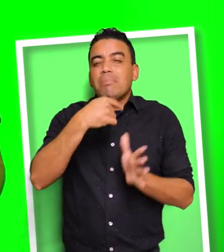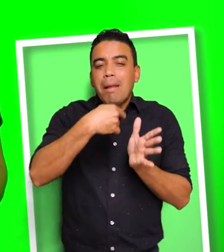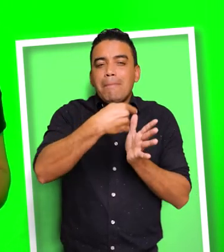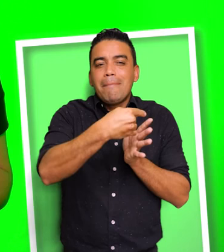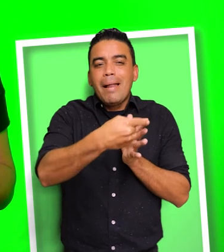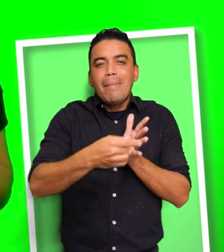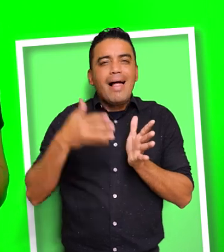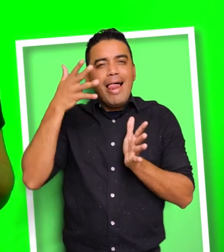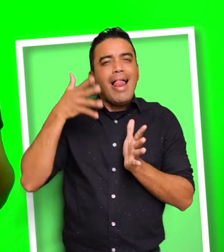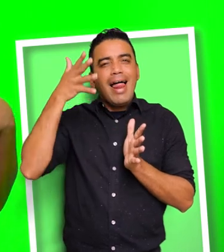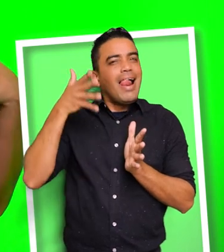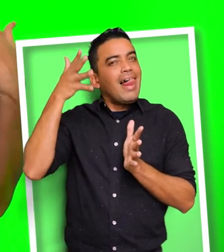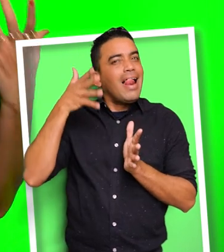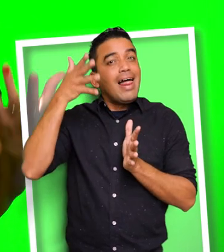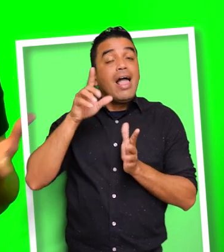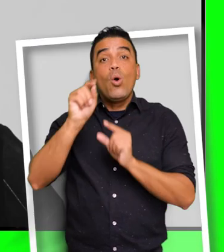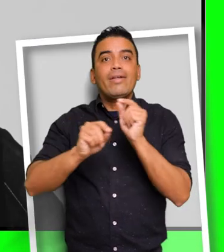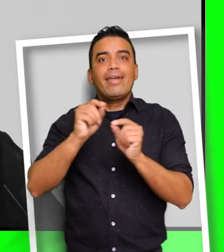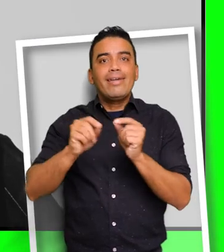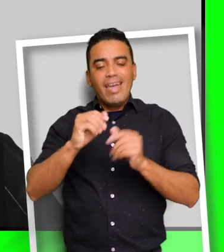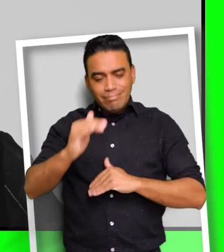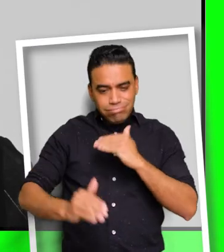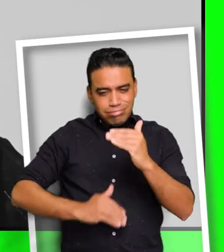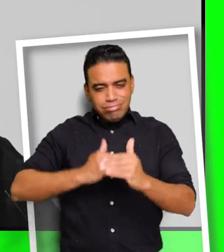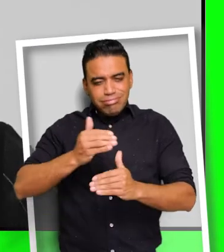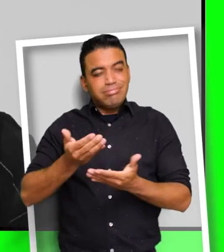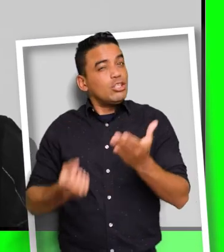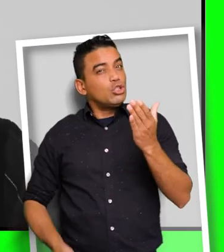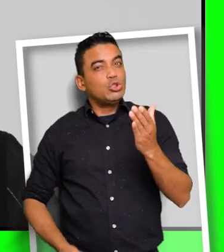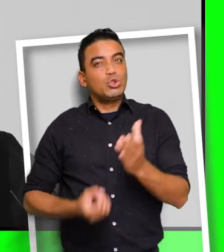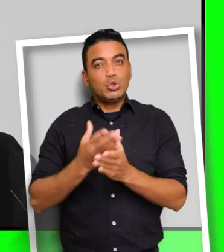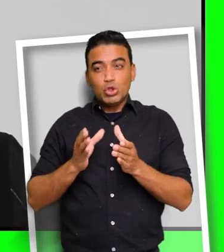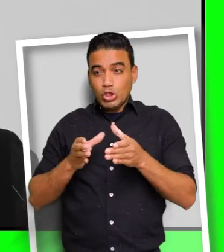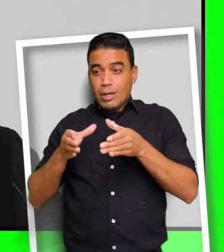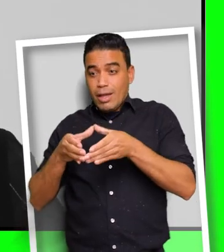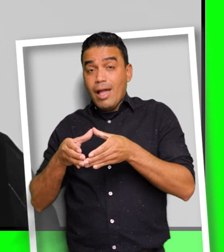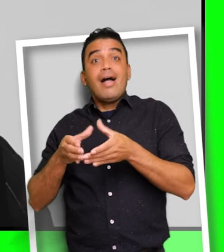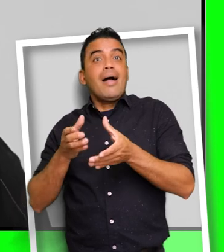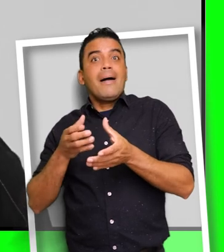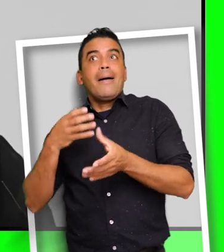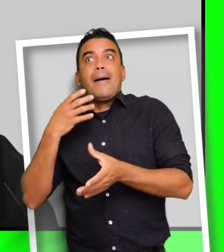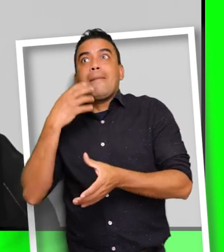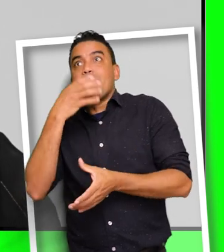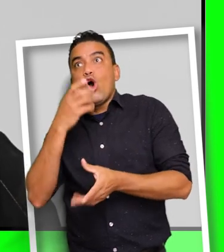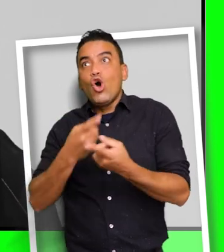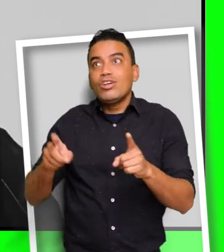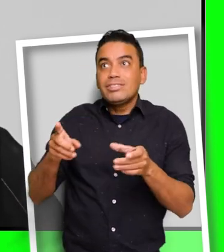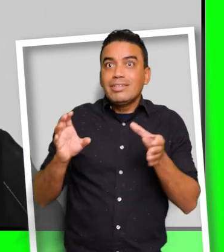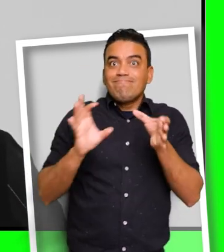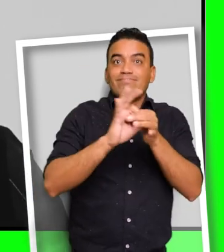explanar um pouco sobre o que é esse processo de descoberta da música com teatro, por isso passar por toda